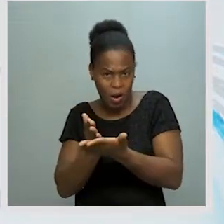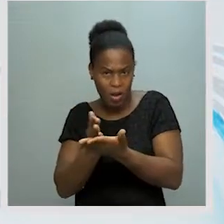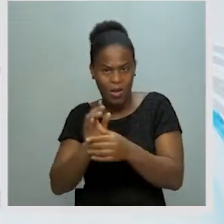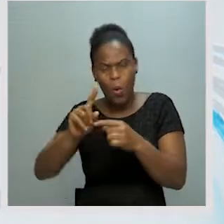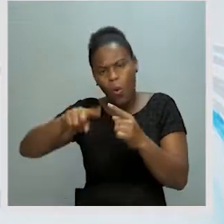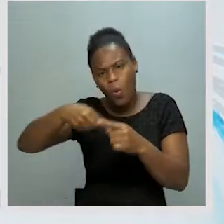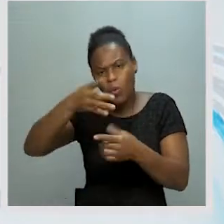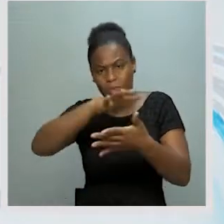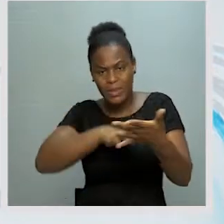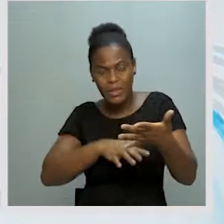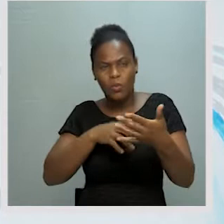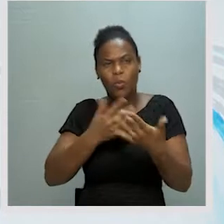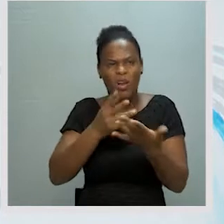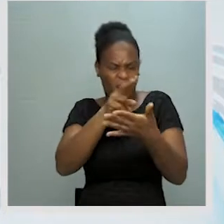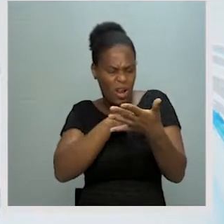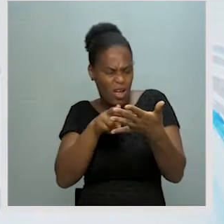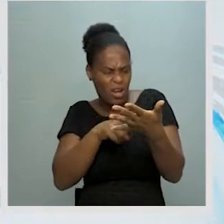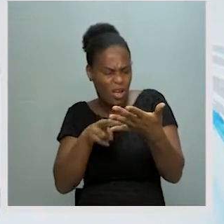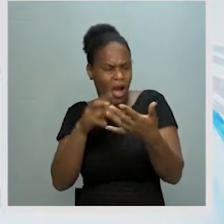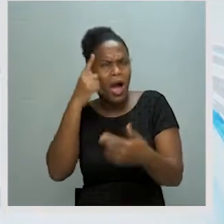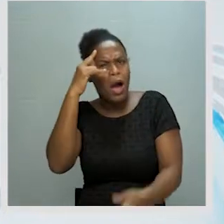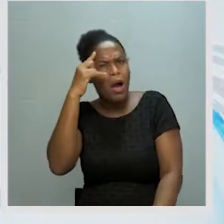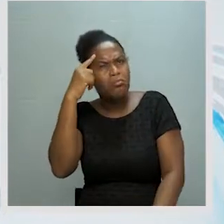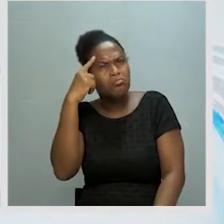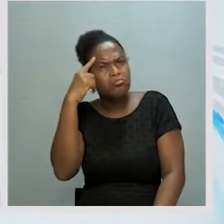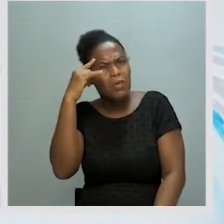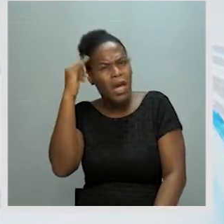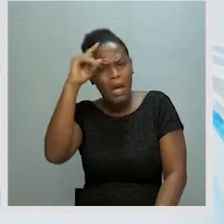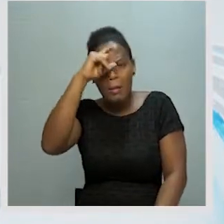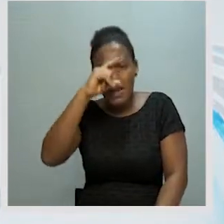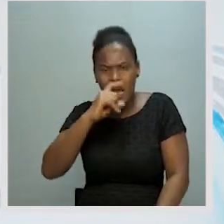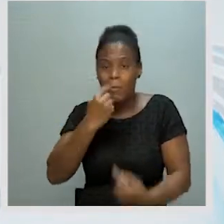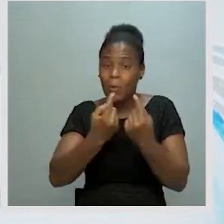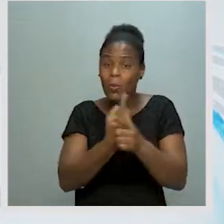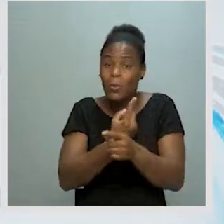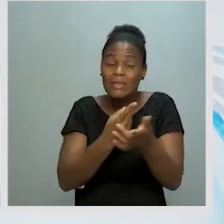à medida que nós lemos, vem à mente algumas coisas, questionamentos,